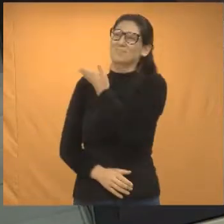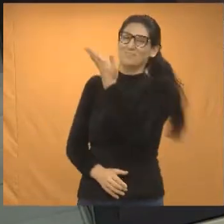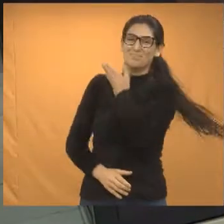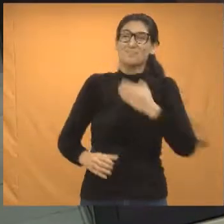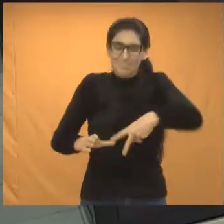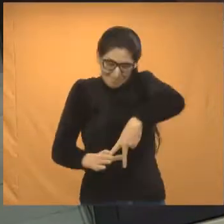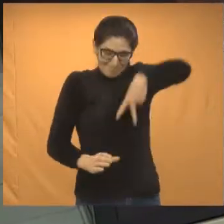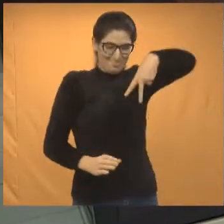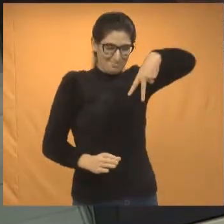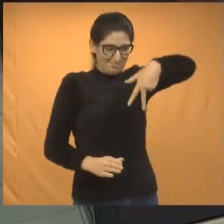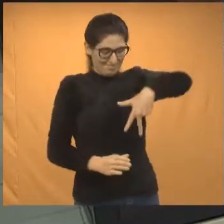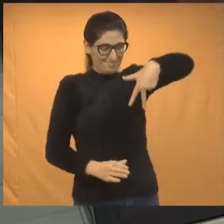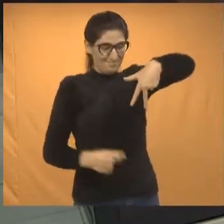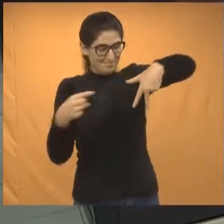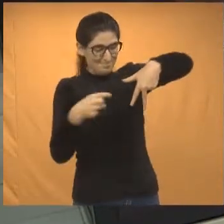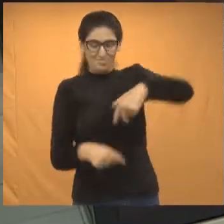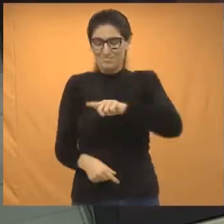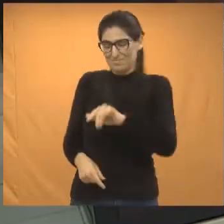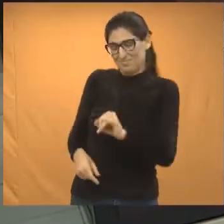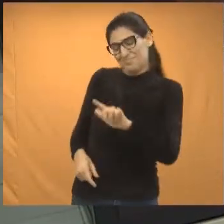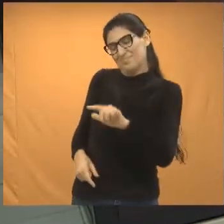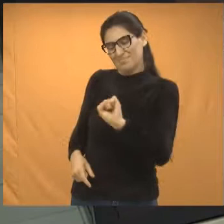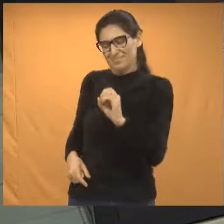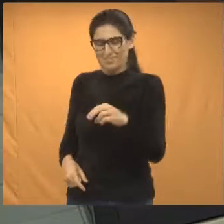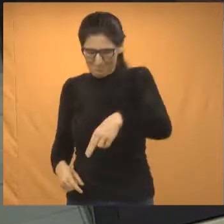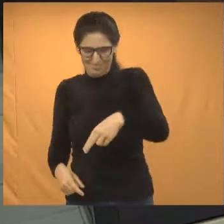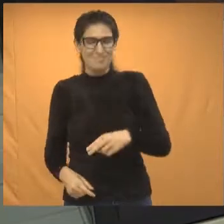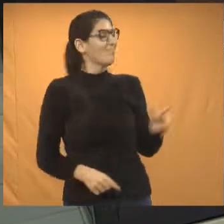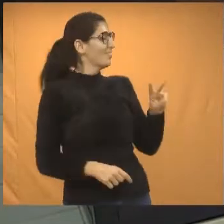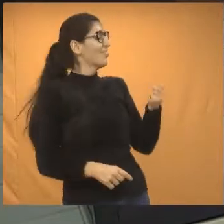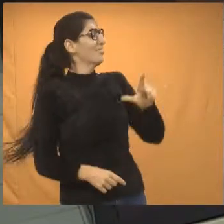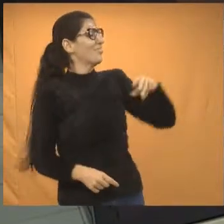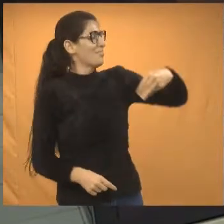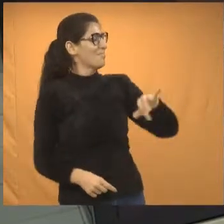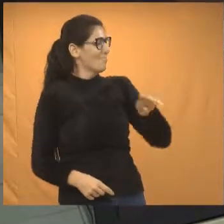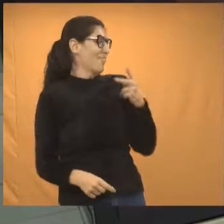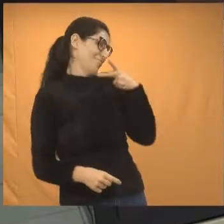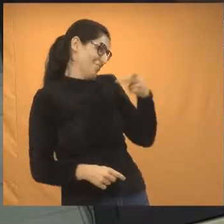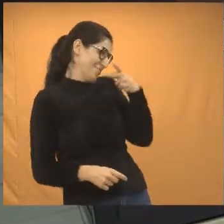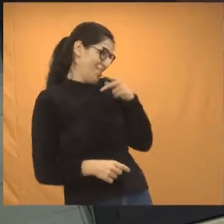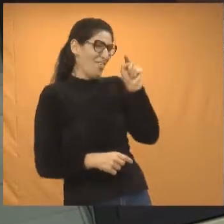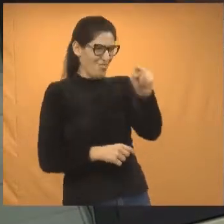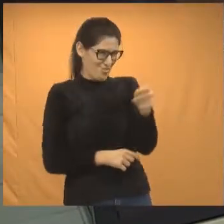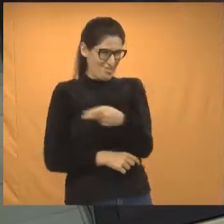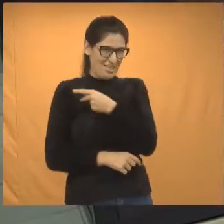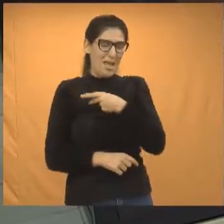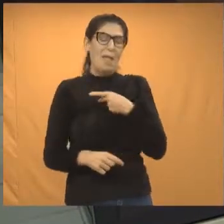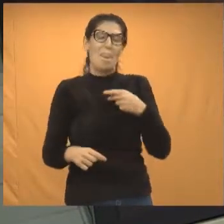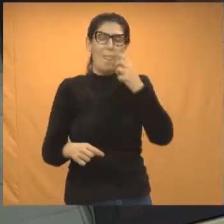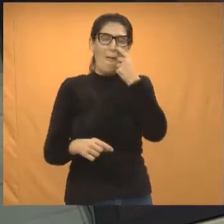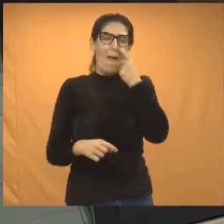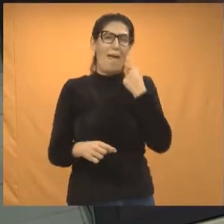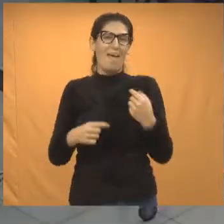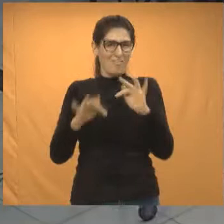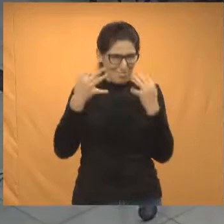ali. O Valmir pediu para chamar você de padrinho. Mas eu falei, tudo bem, mas toma benção também não, né? Aí já é